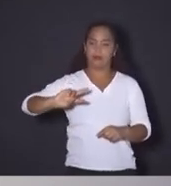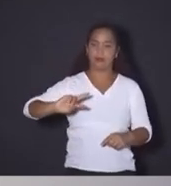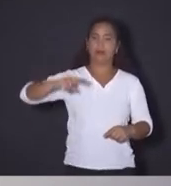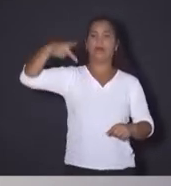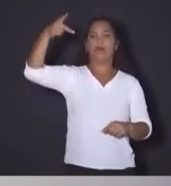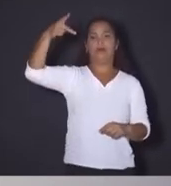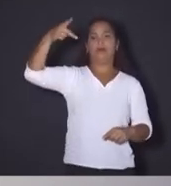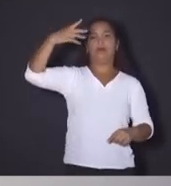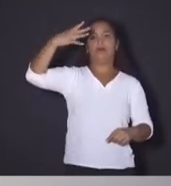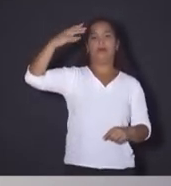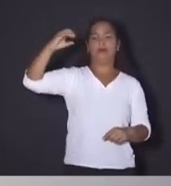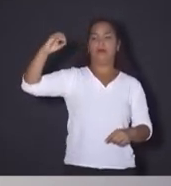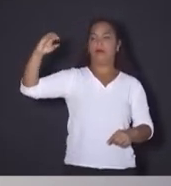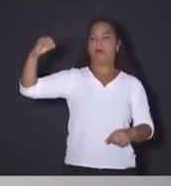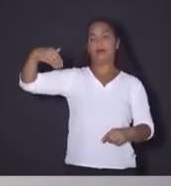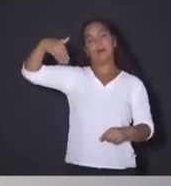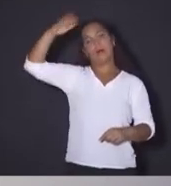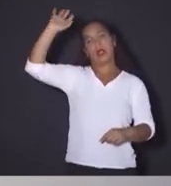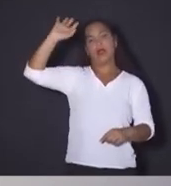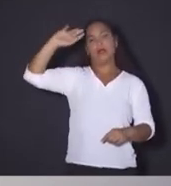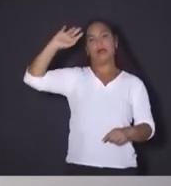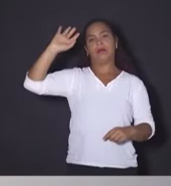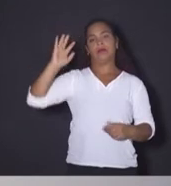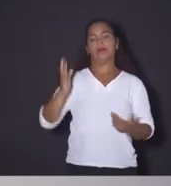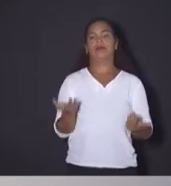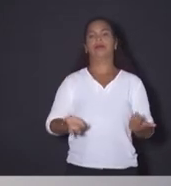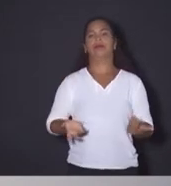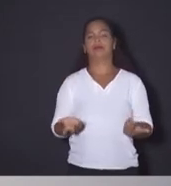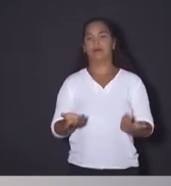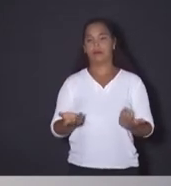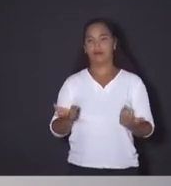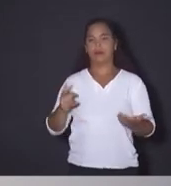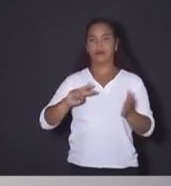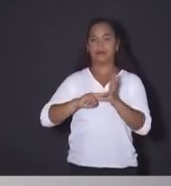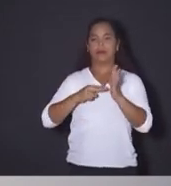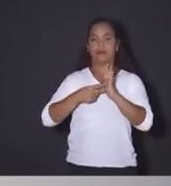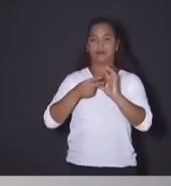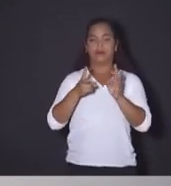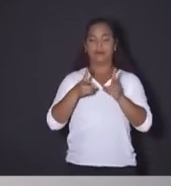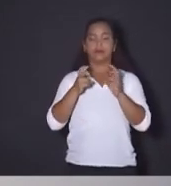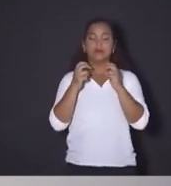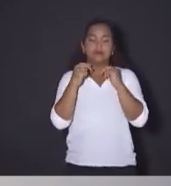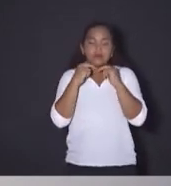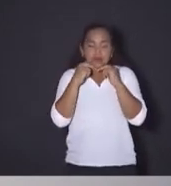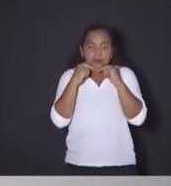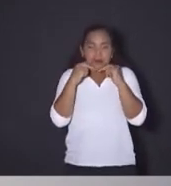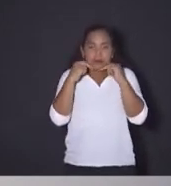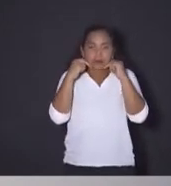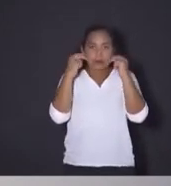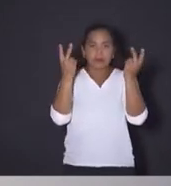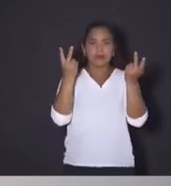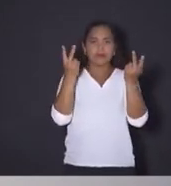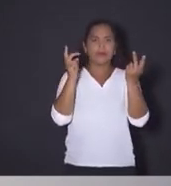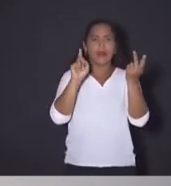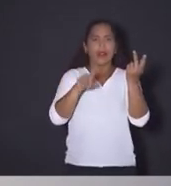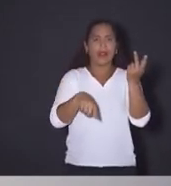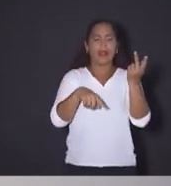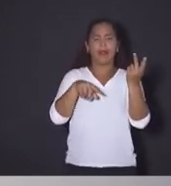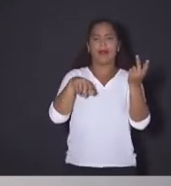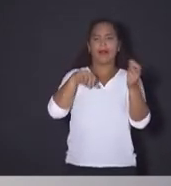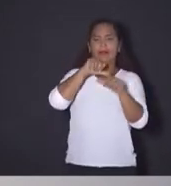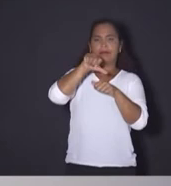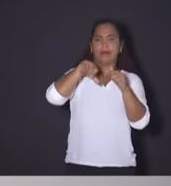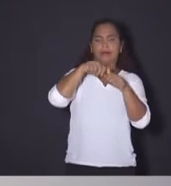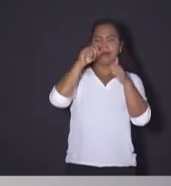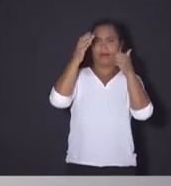pra mais de 400 na última edição nec vai considerar por exemplo a timidez um transtorno psiquiátrico né e vai